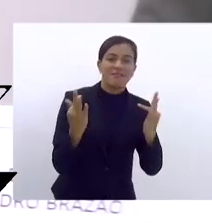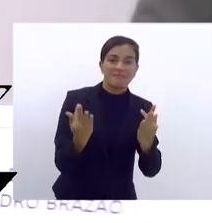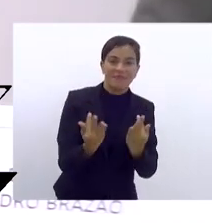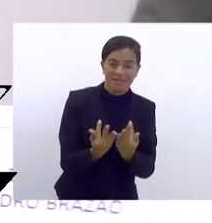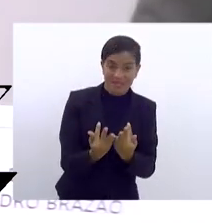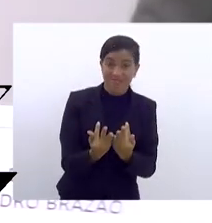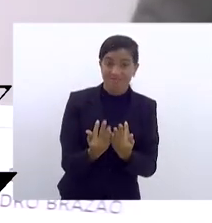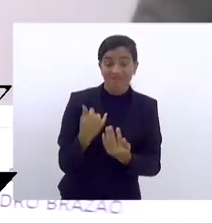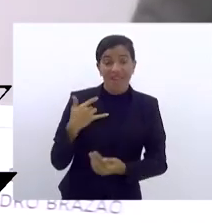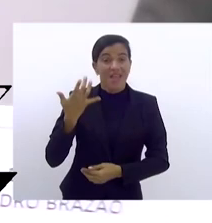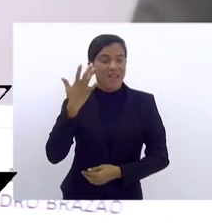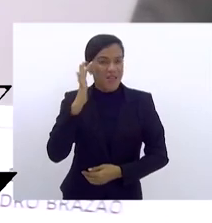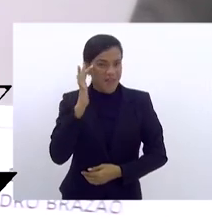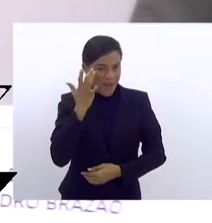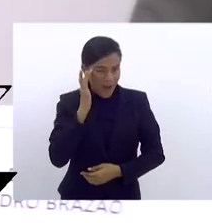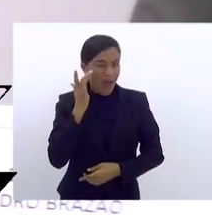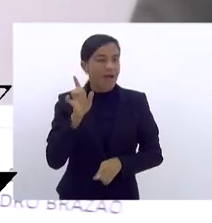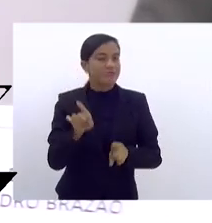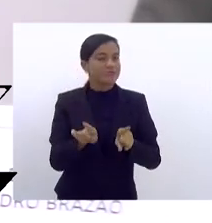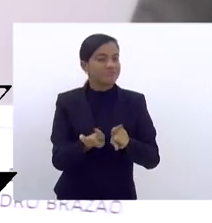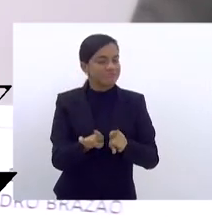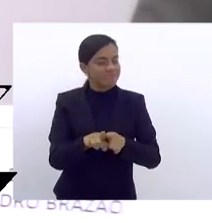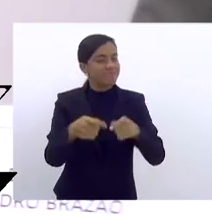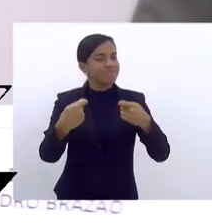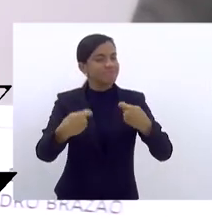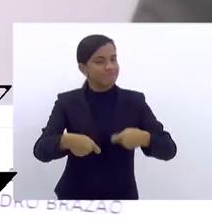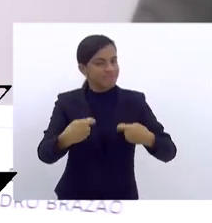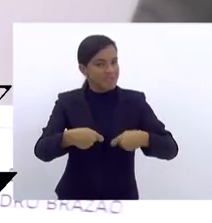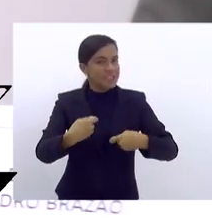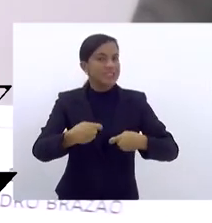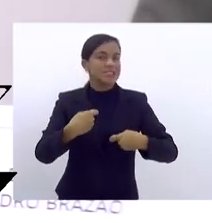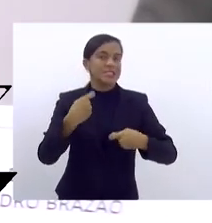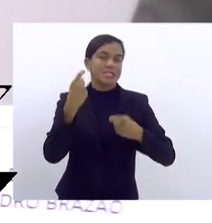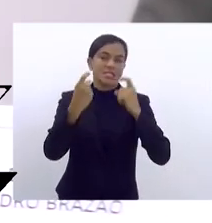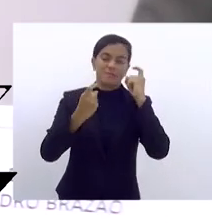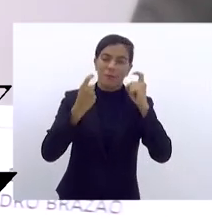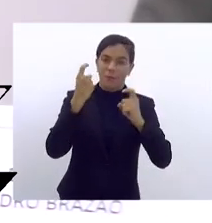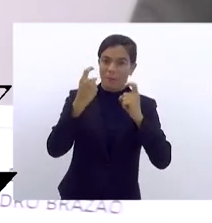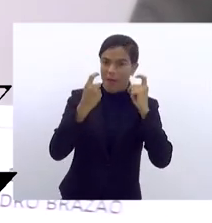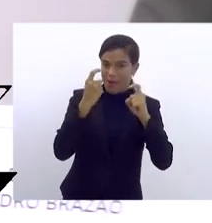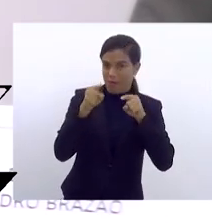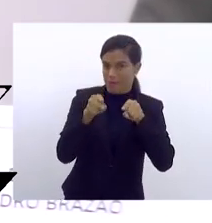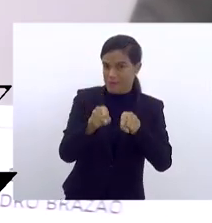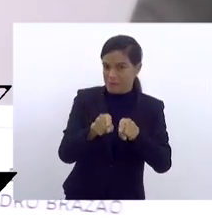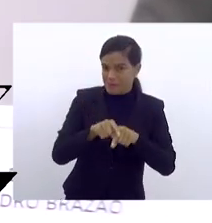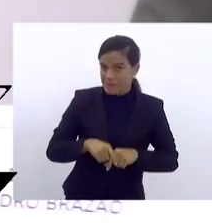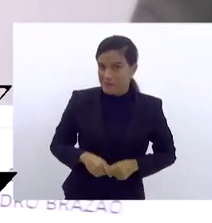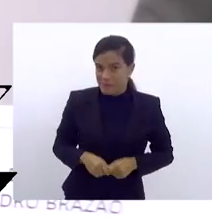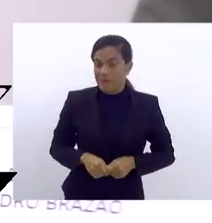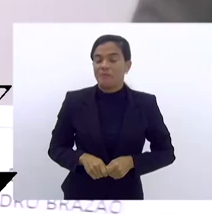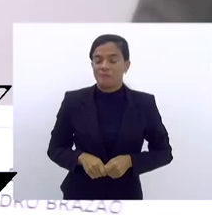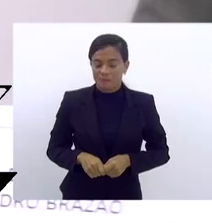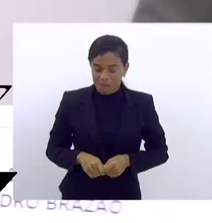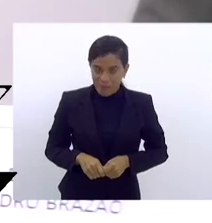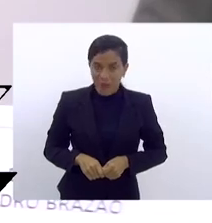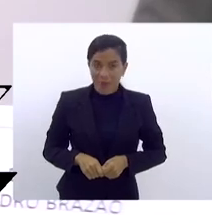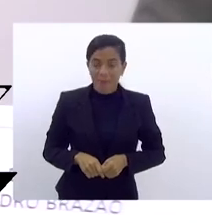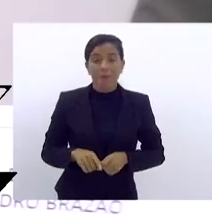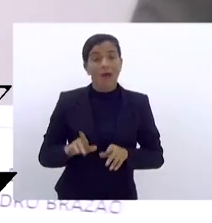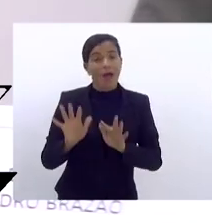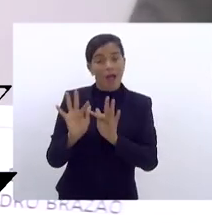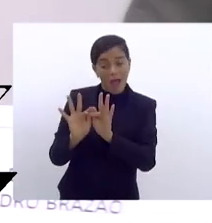acho que deve ser também alvo das nossas preocupações não é para que tenhamos